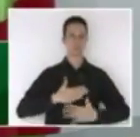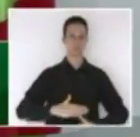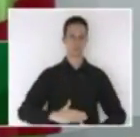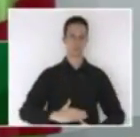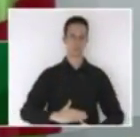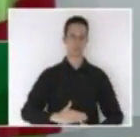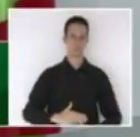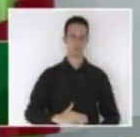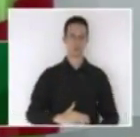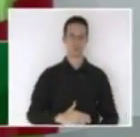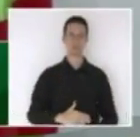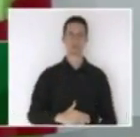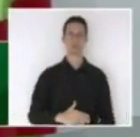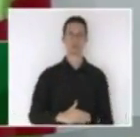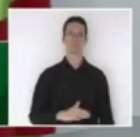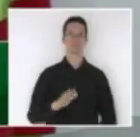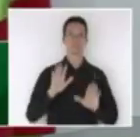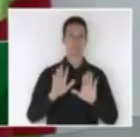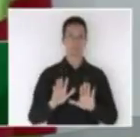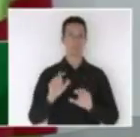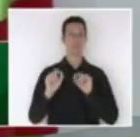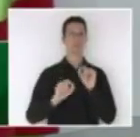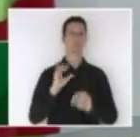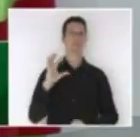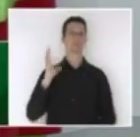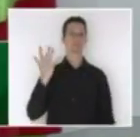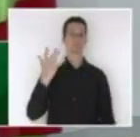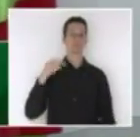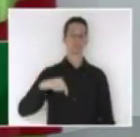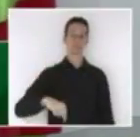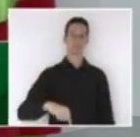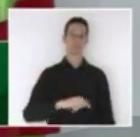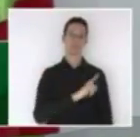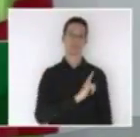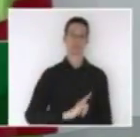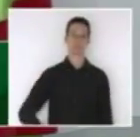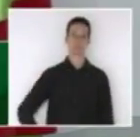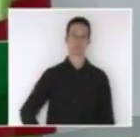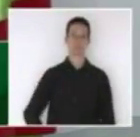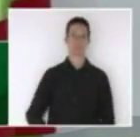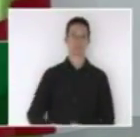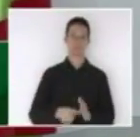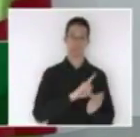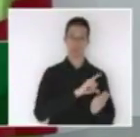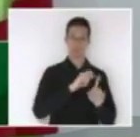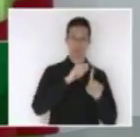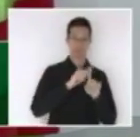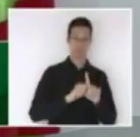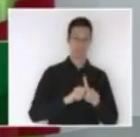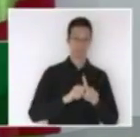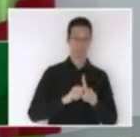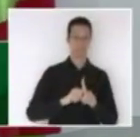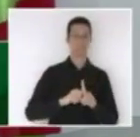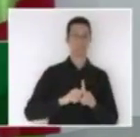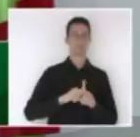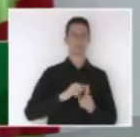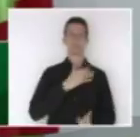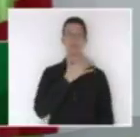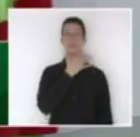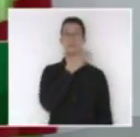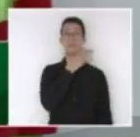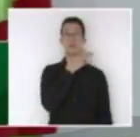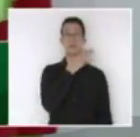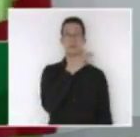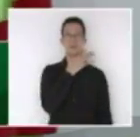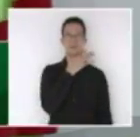daí, o governo do Estado, que em março se comprometeu